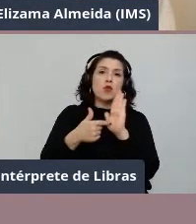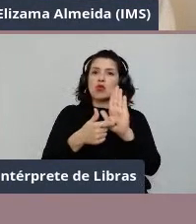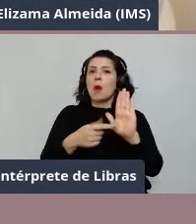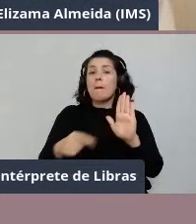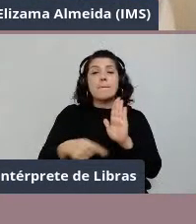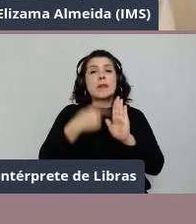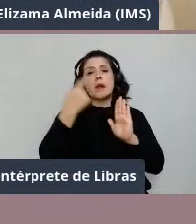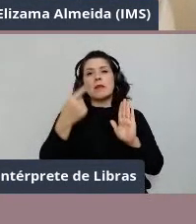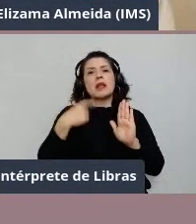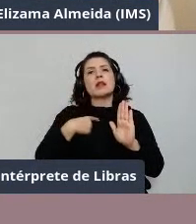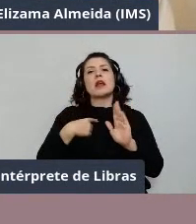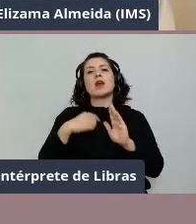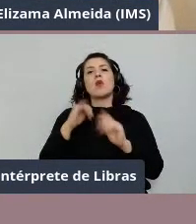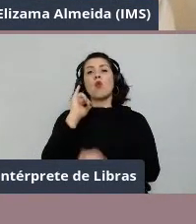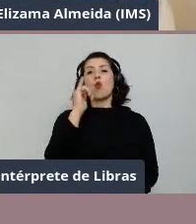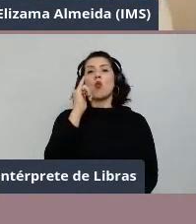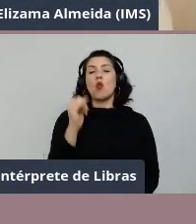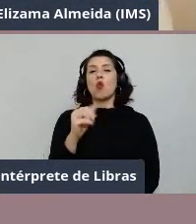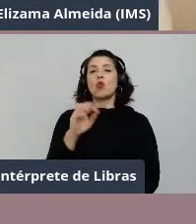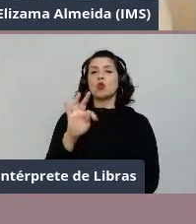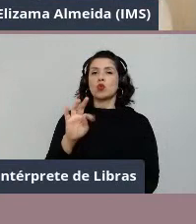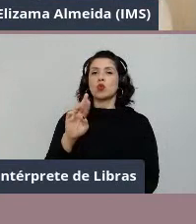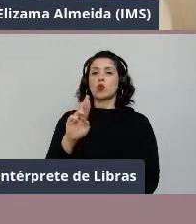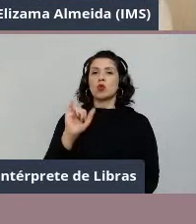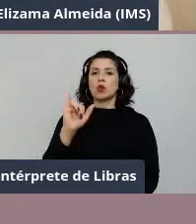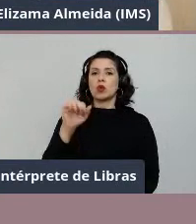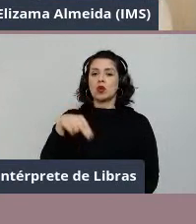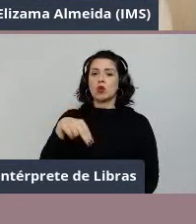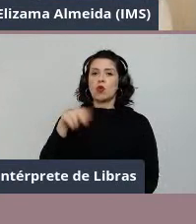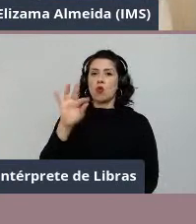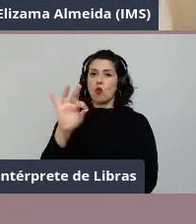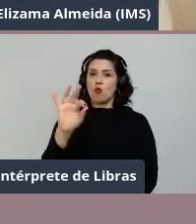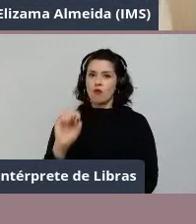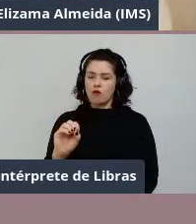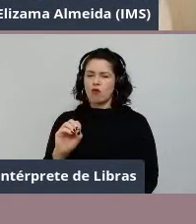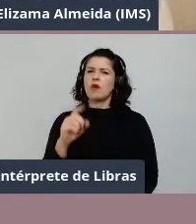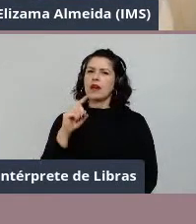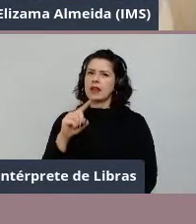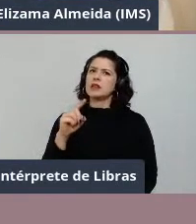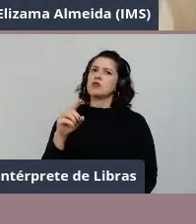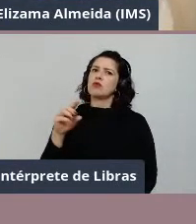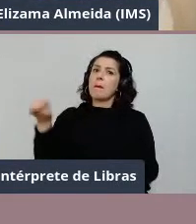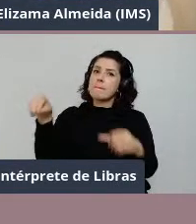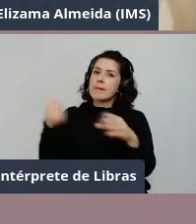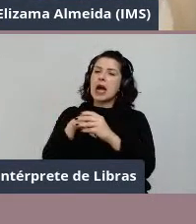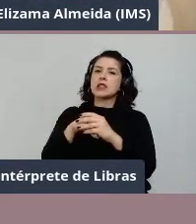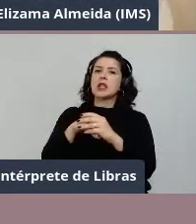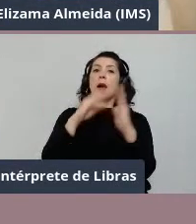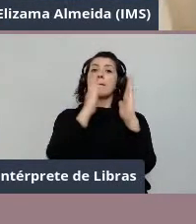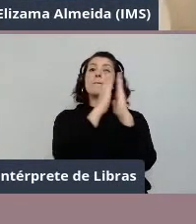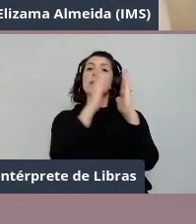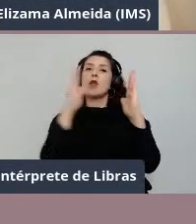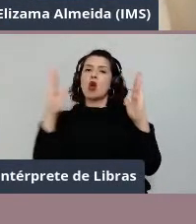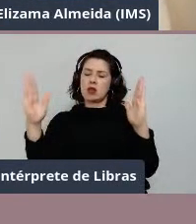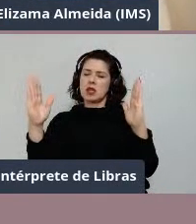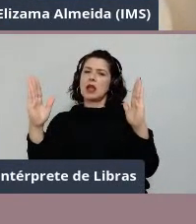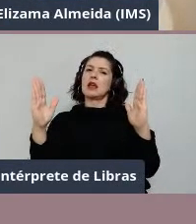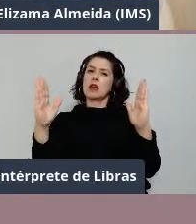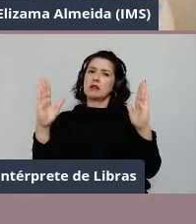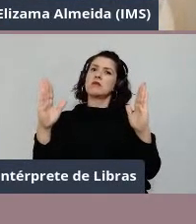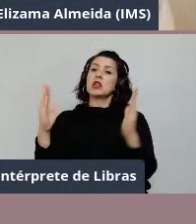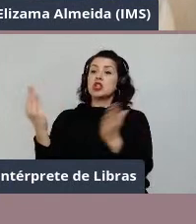parte da biblioteca dela. Então, a biblioteca com cerca de 800 itens de livros que pertenceram à própria